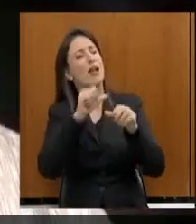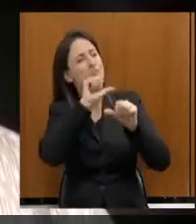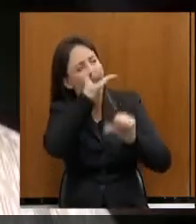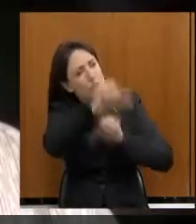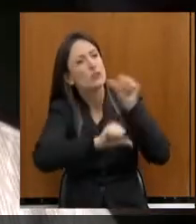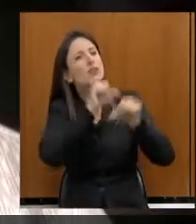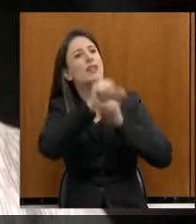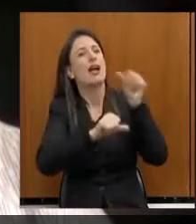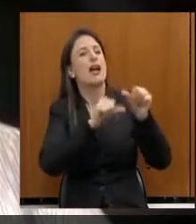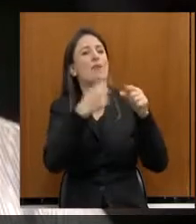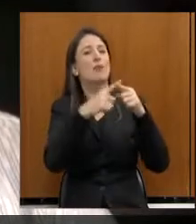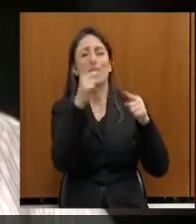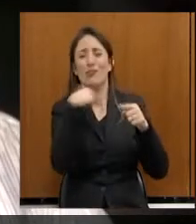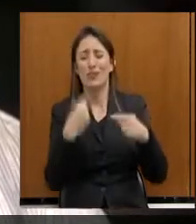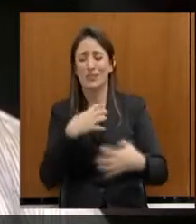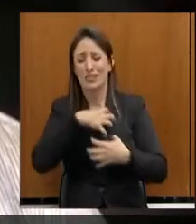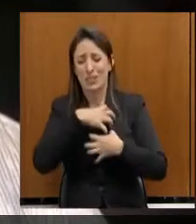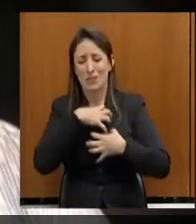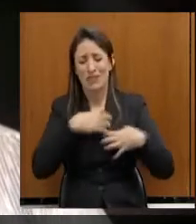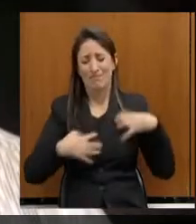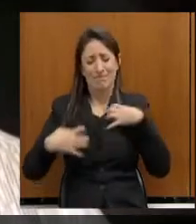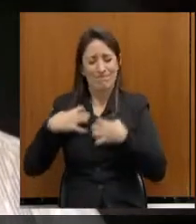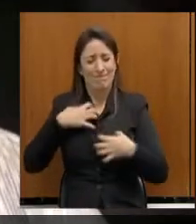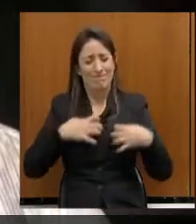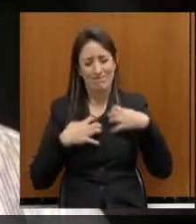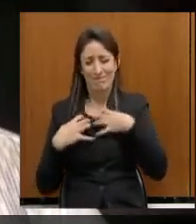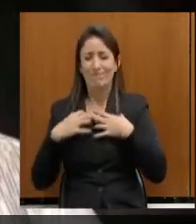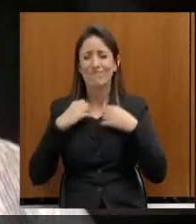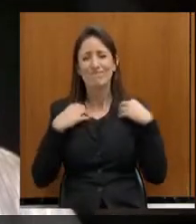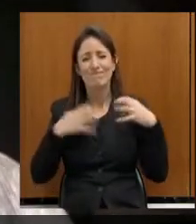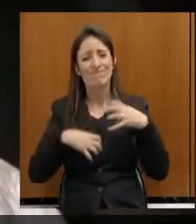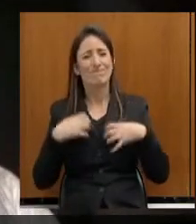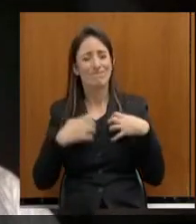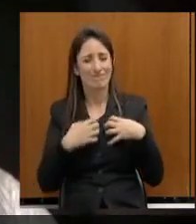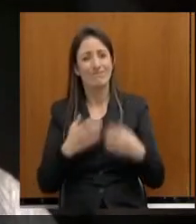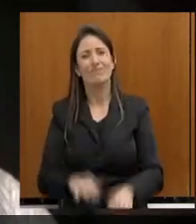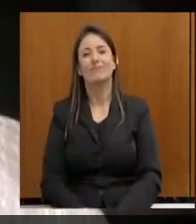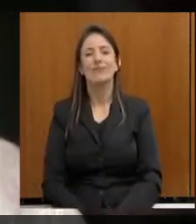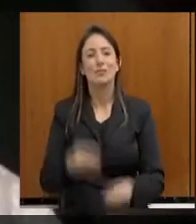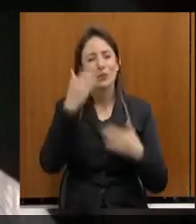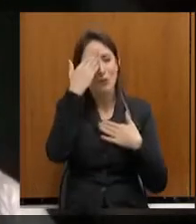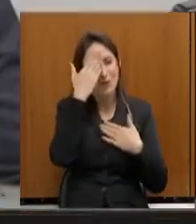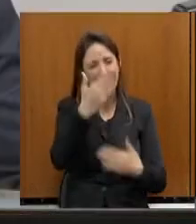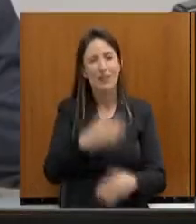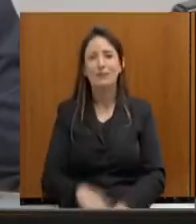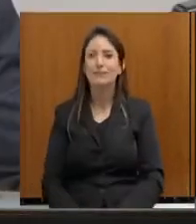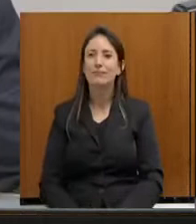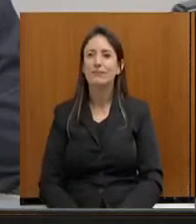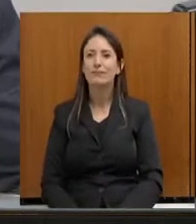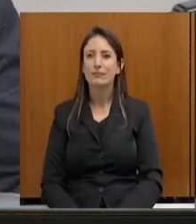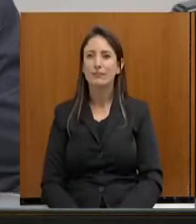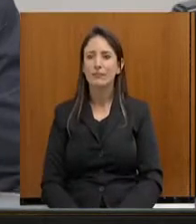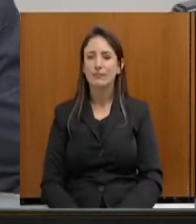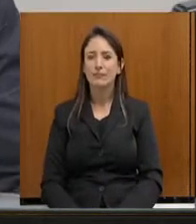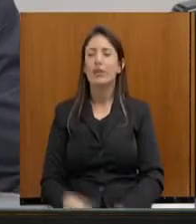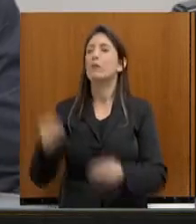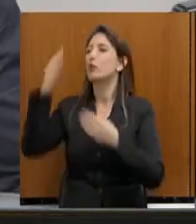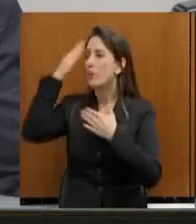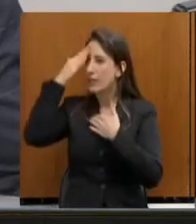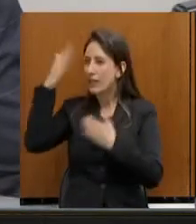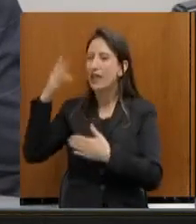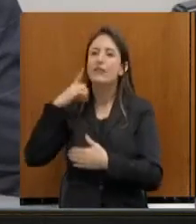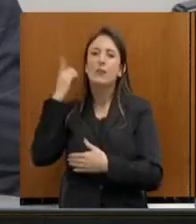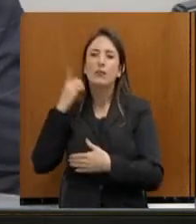em relação mesmo aos gestores do meio ambiente do Norte de mim obrigado e obrigado muito obrigado deputado Carlos